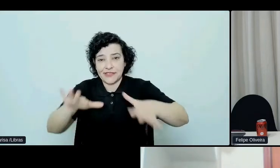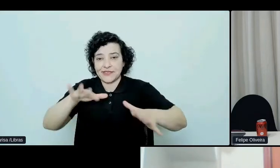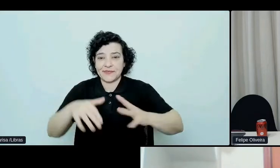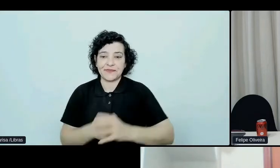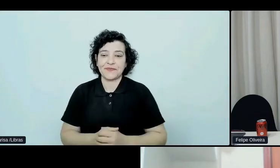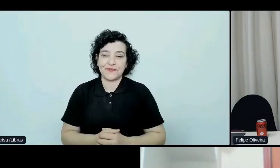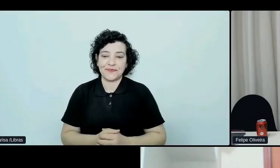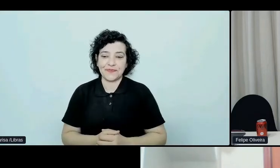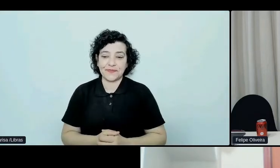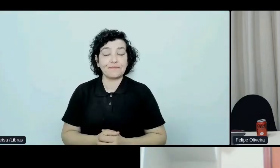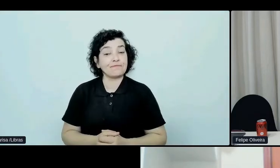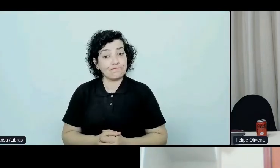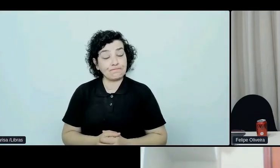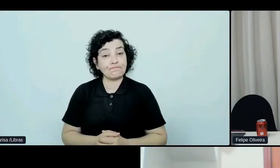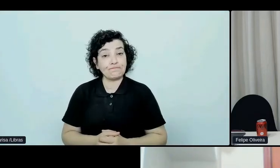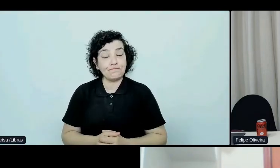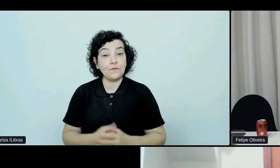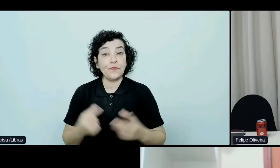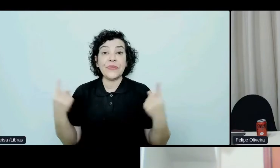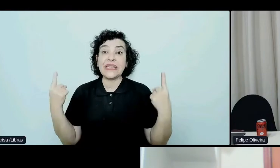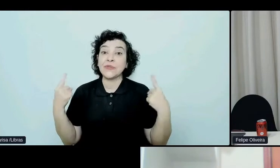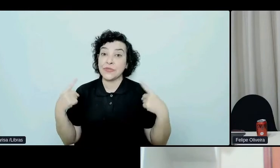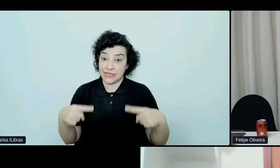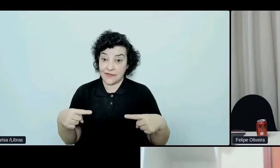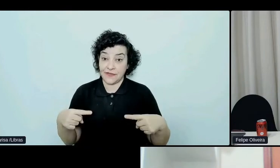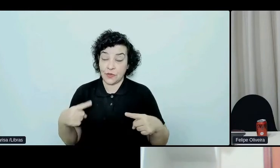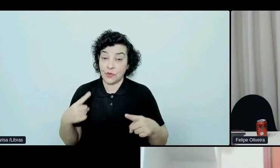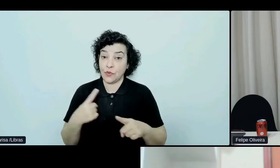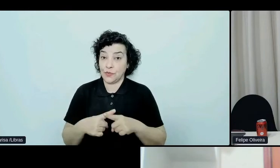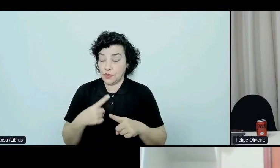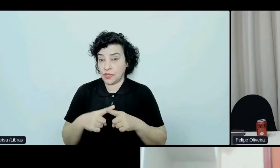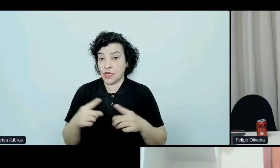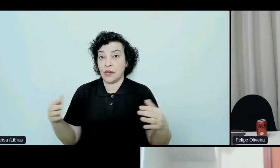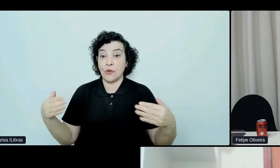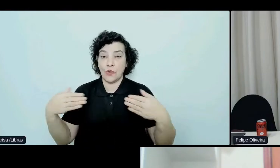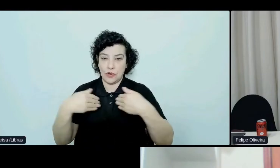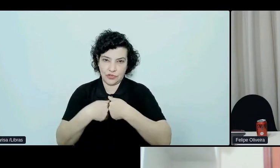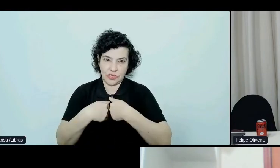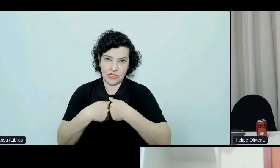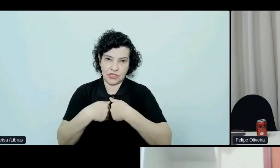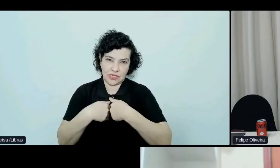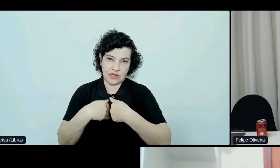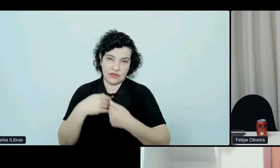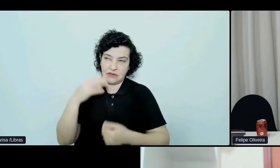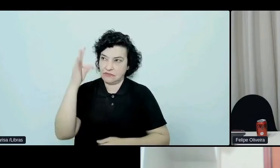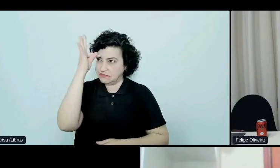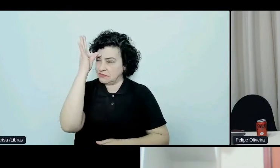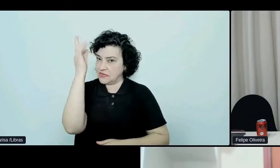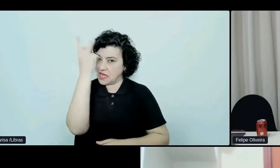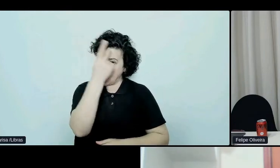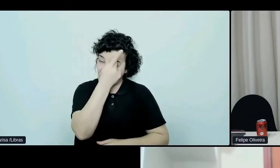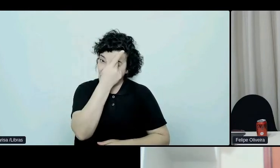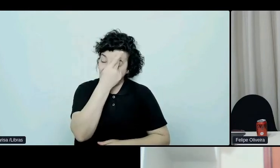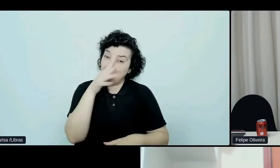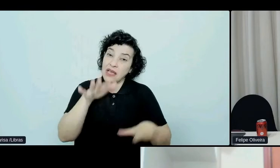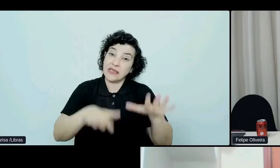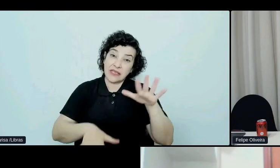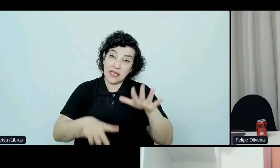né? E isso tem seus diversos efeitos, alguns em tese positivos,